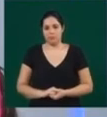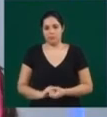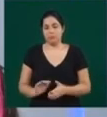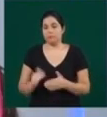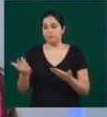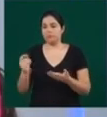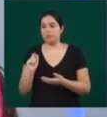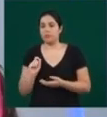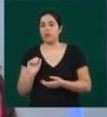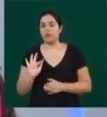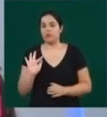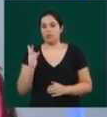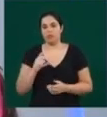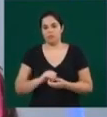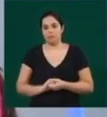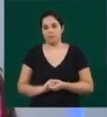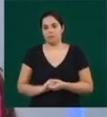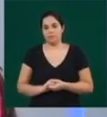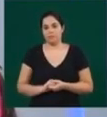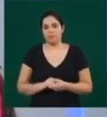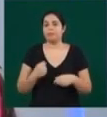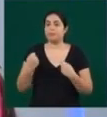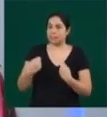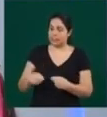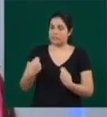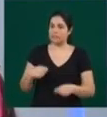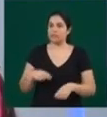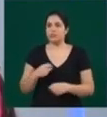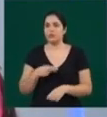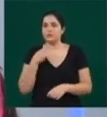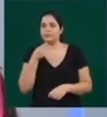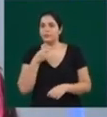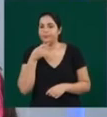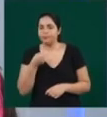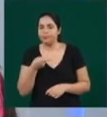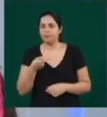Então, realmente falar, contar,